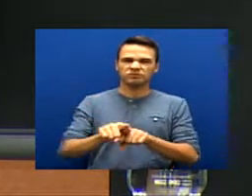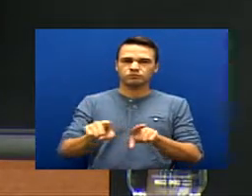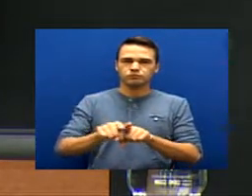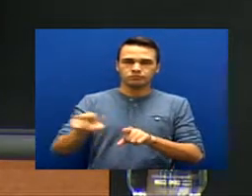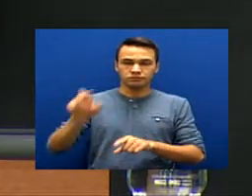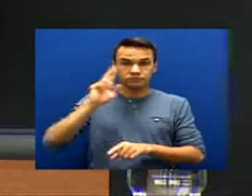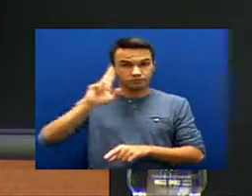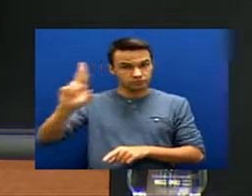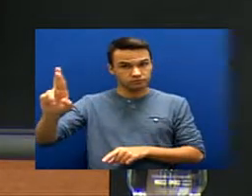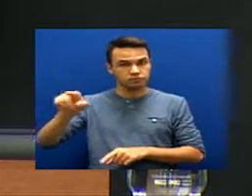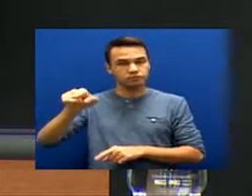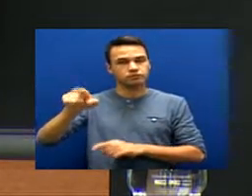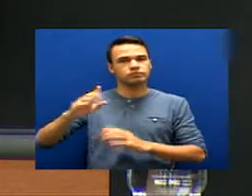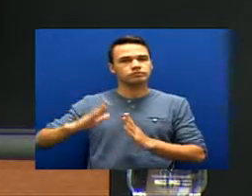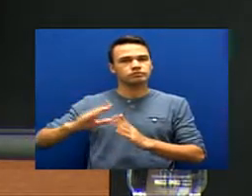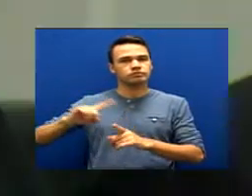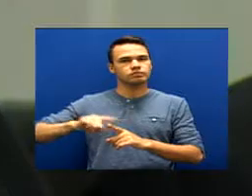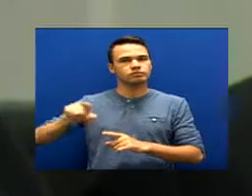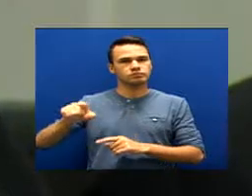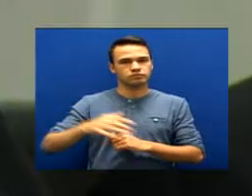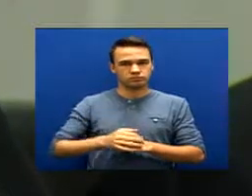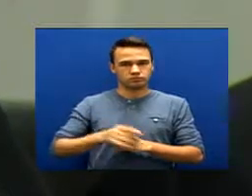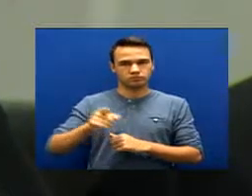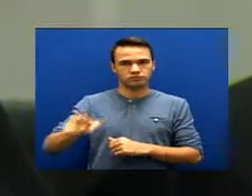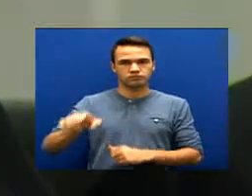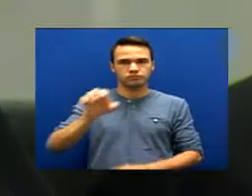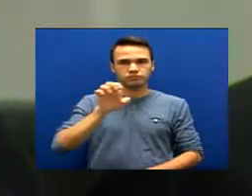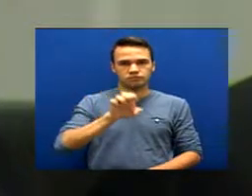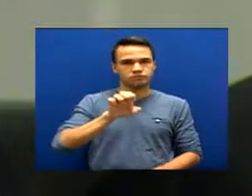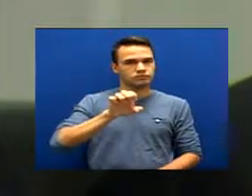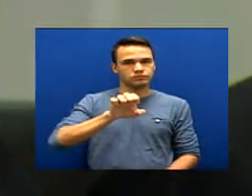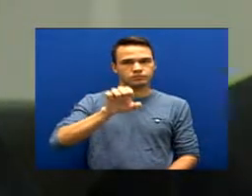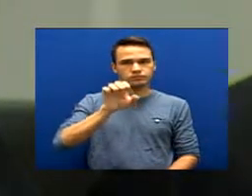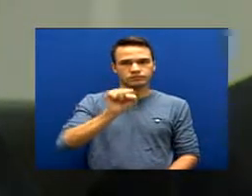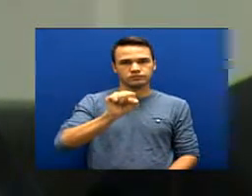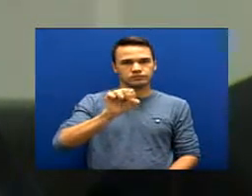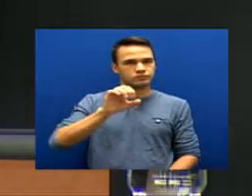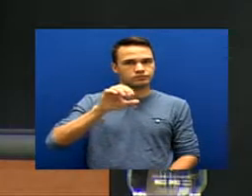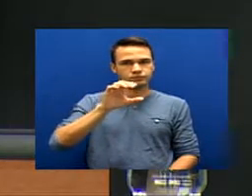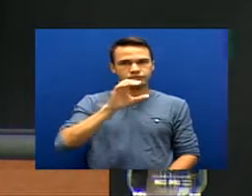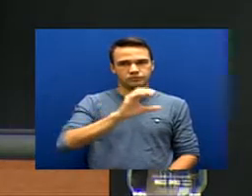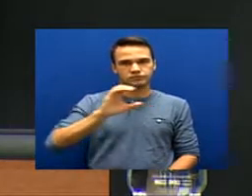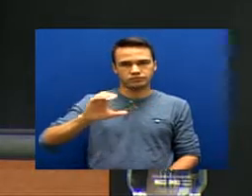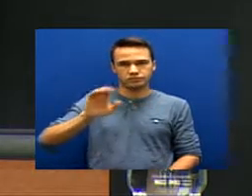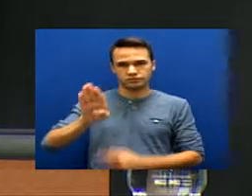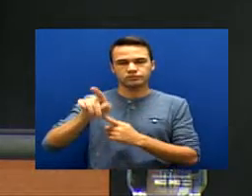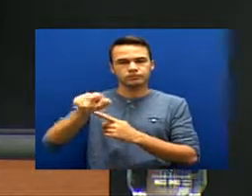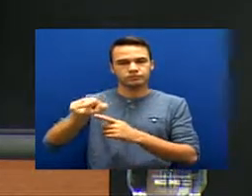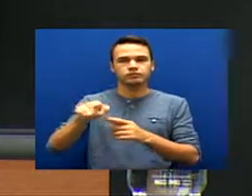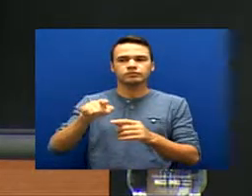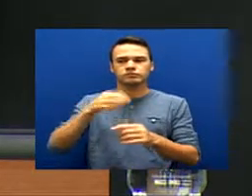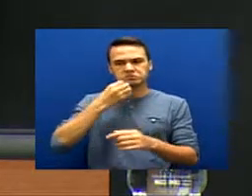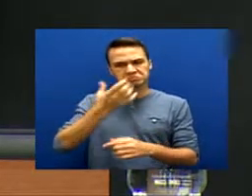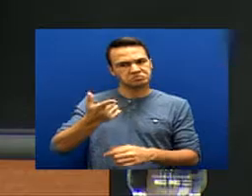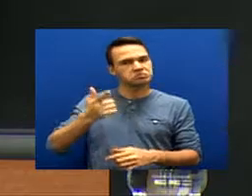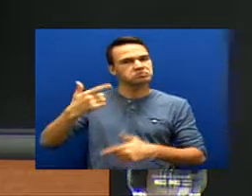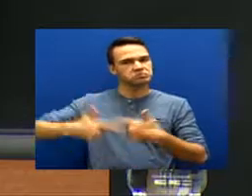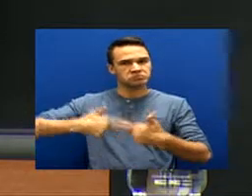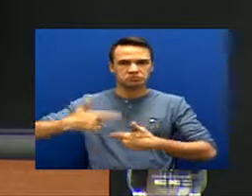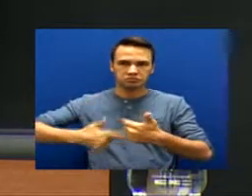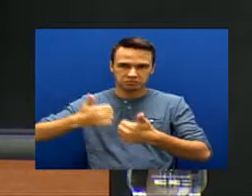a Silvia Moral, que faz um trabalho fantástico também na área social, e também junto